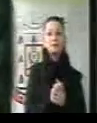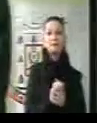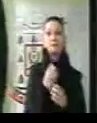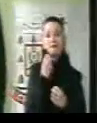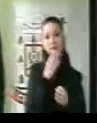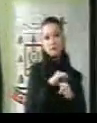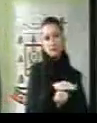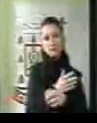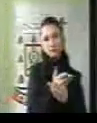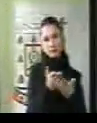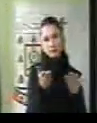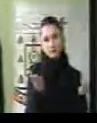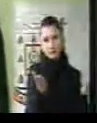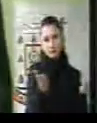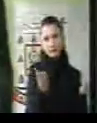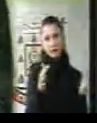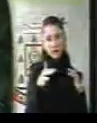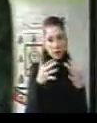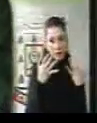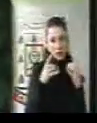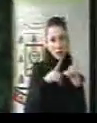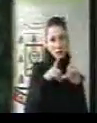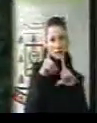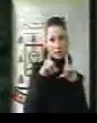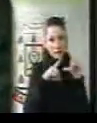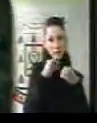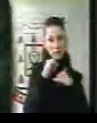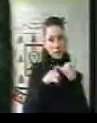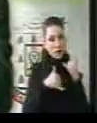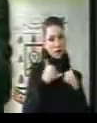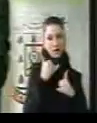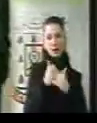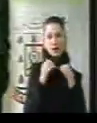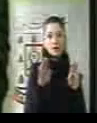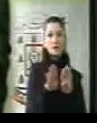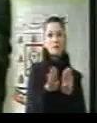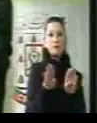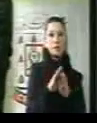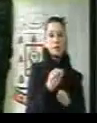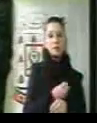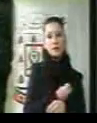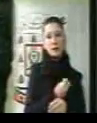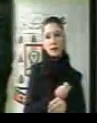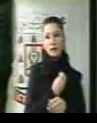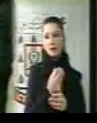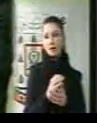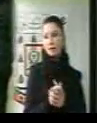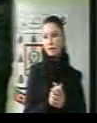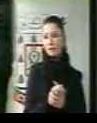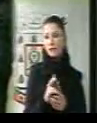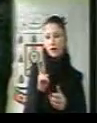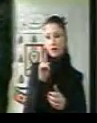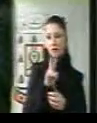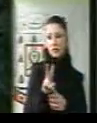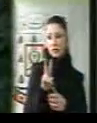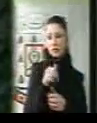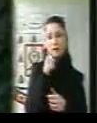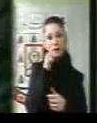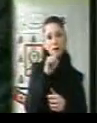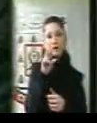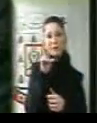Boa noite a todos que nos acompanham pela TV, pela internet e também todos que estão presentes, vereadores,